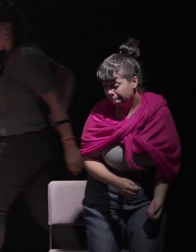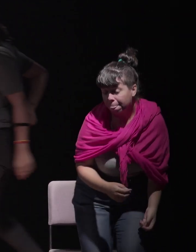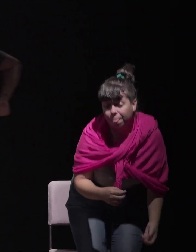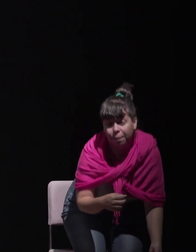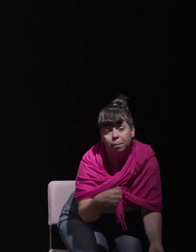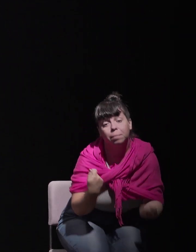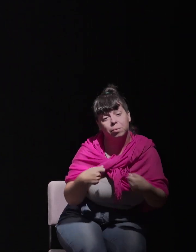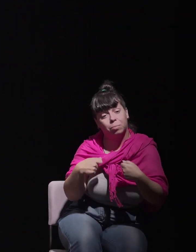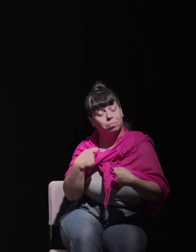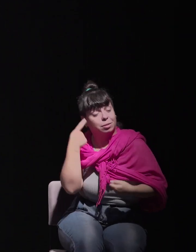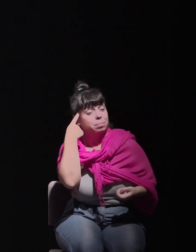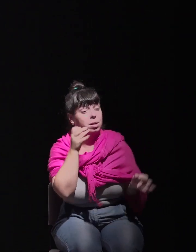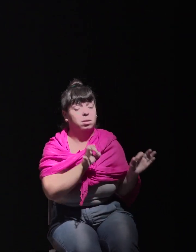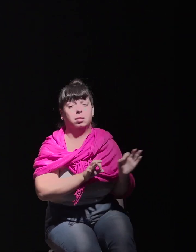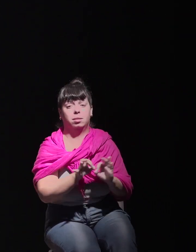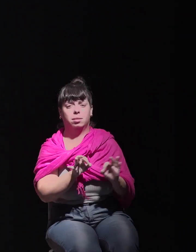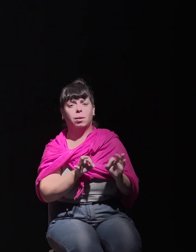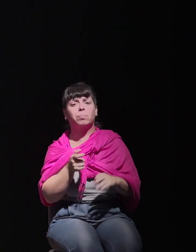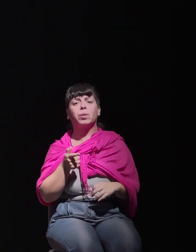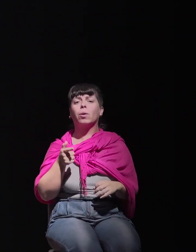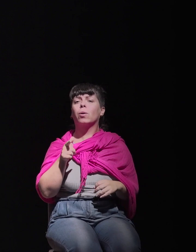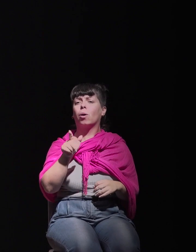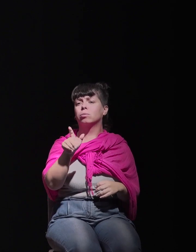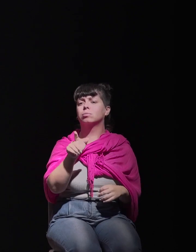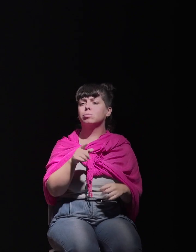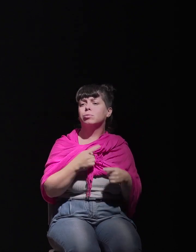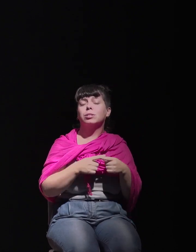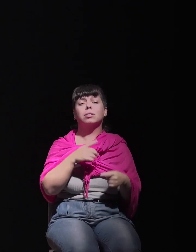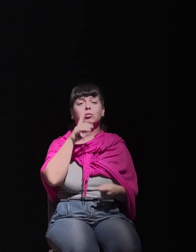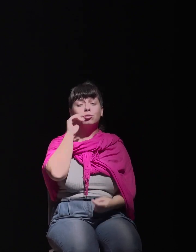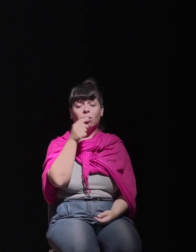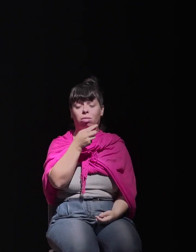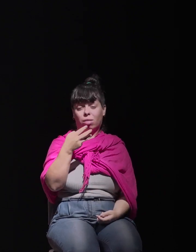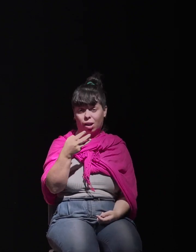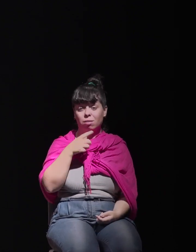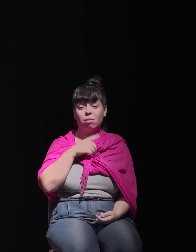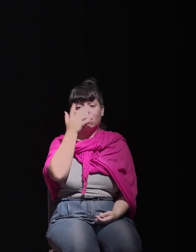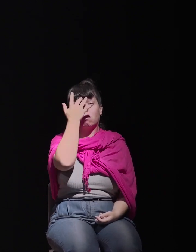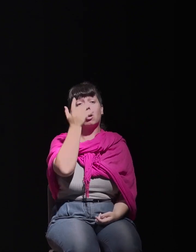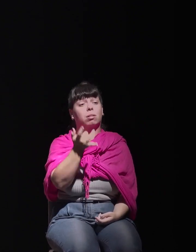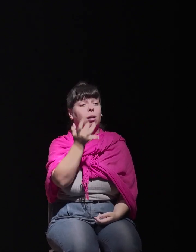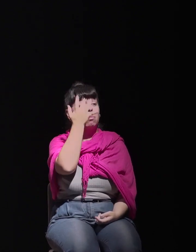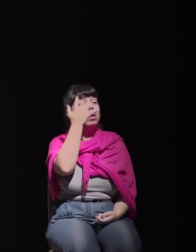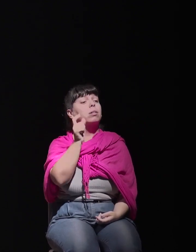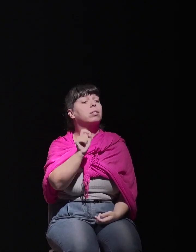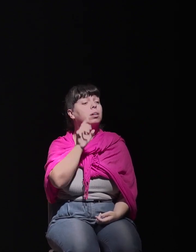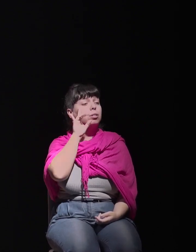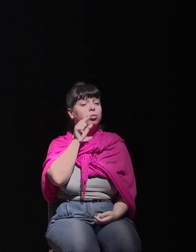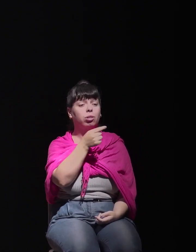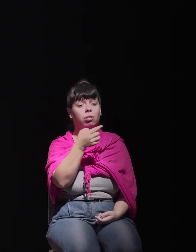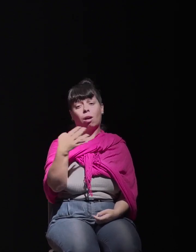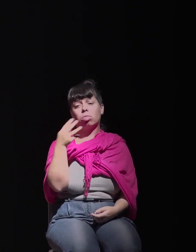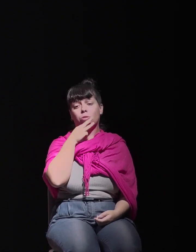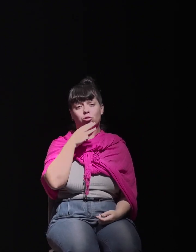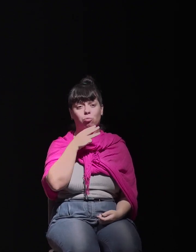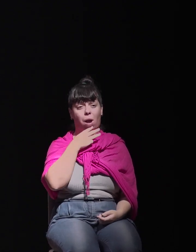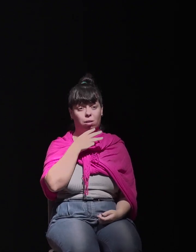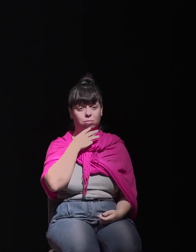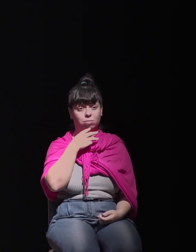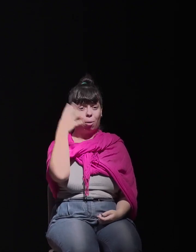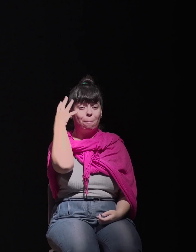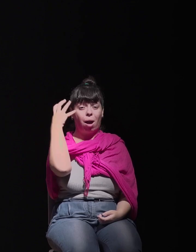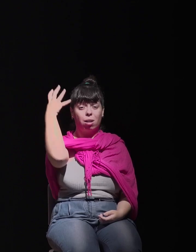Outro caso, né, porque depois do dia 13 tem o dia seguinte. O dia seguinte, 14 de março. 1 ano da morte de